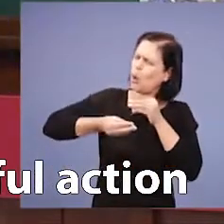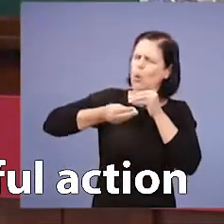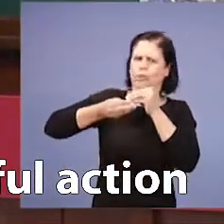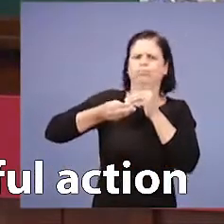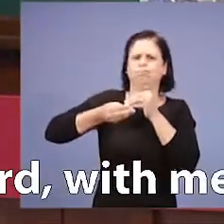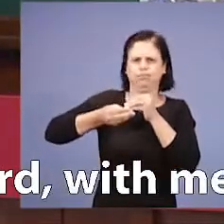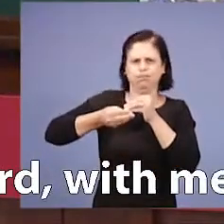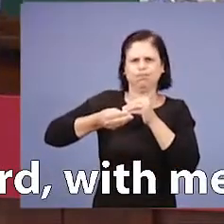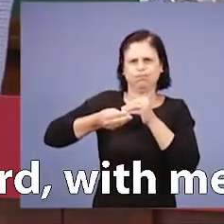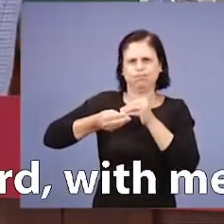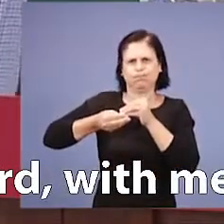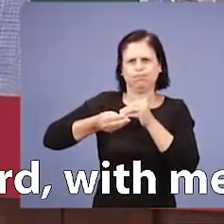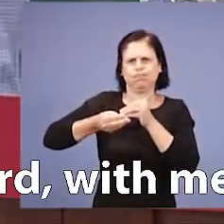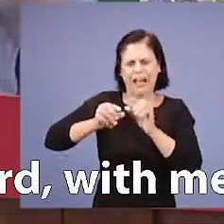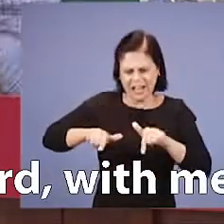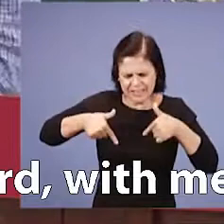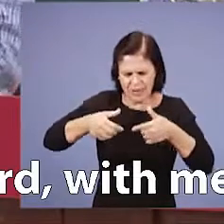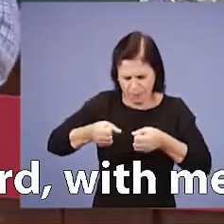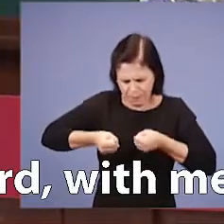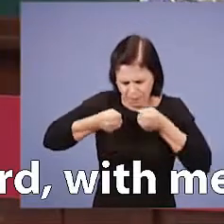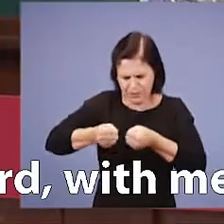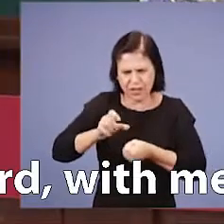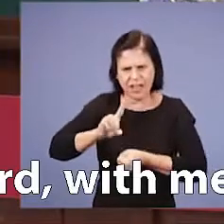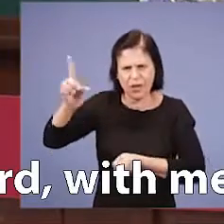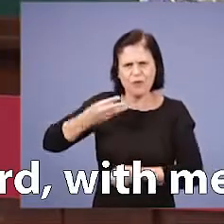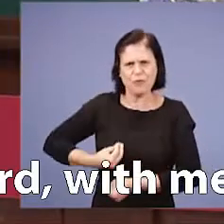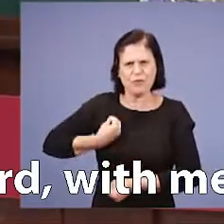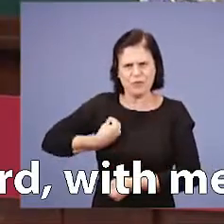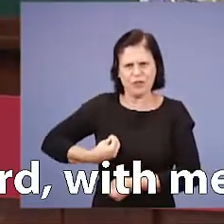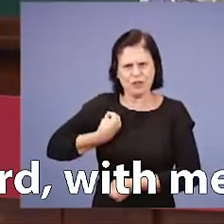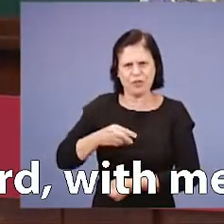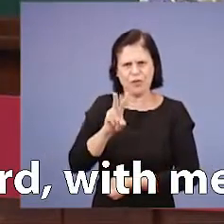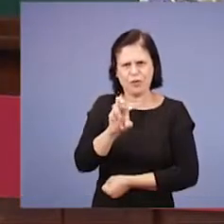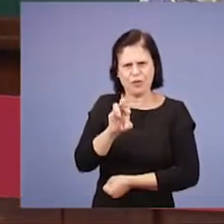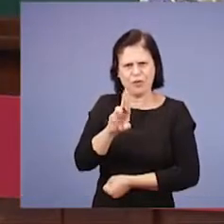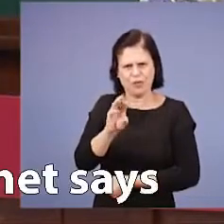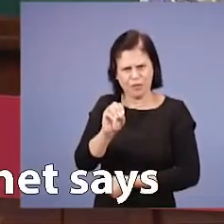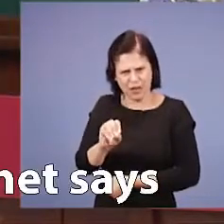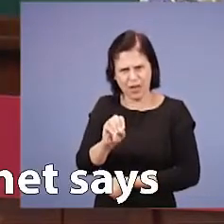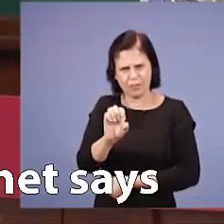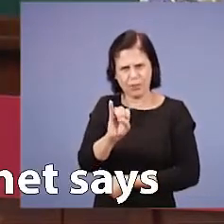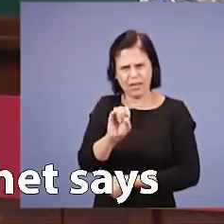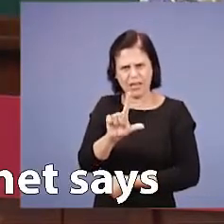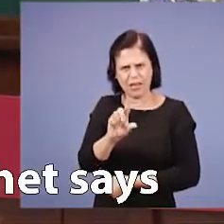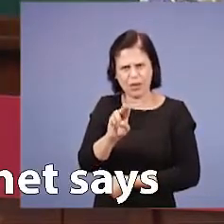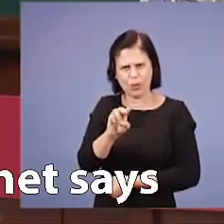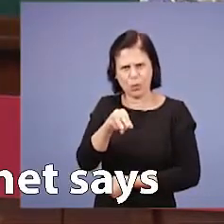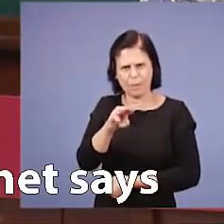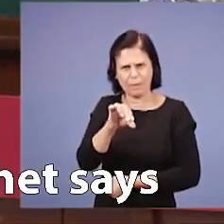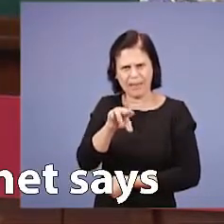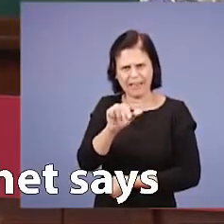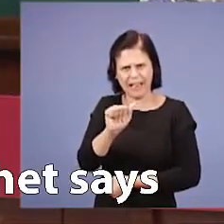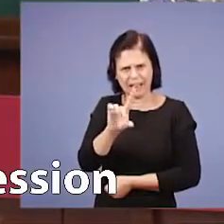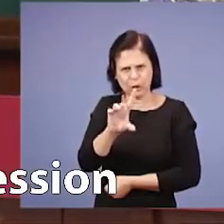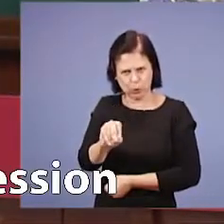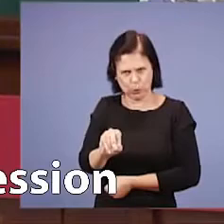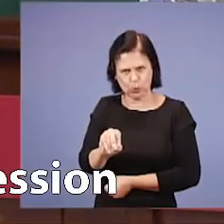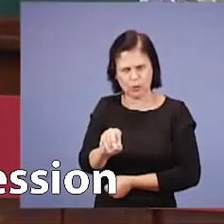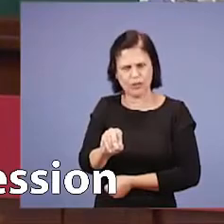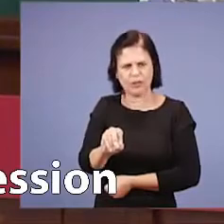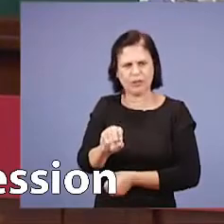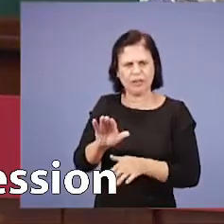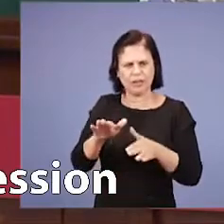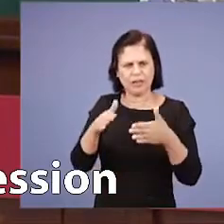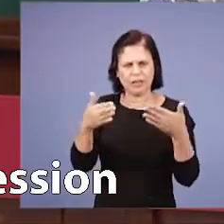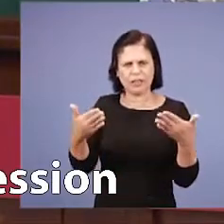poderosa do deus vivo o verbo iluminado comigo a palavra de deus é o que disse o próprio ver a